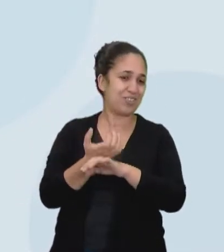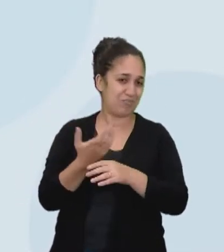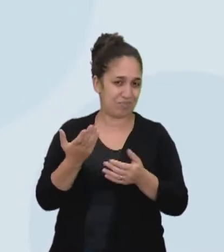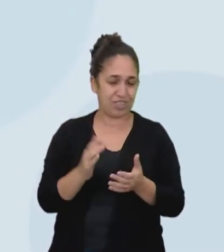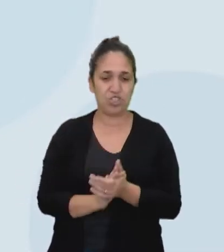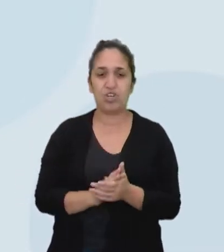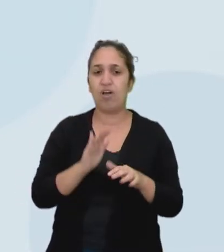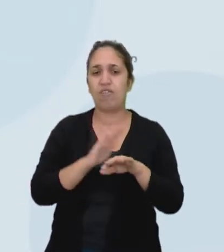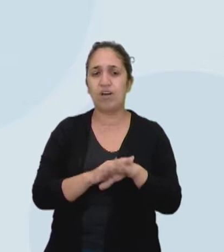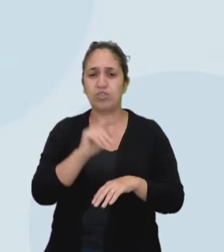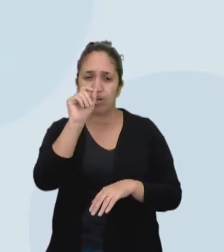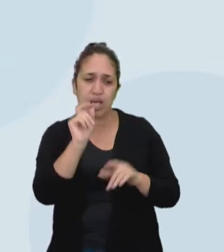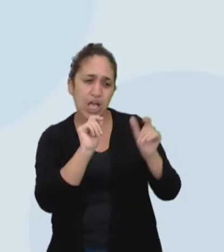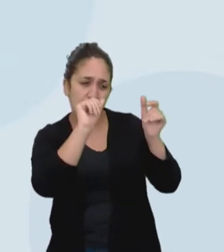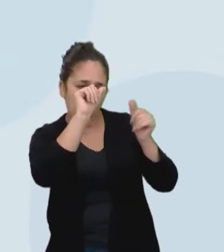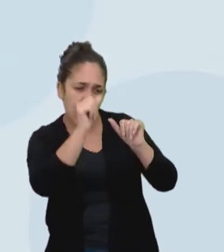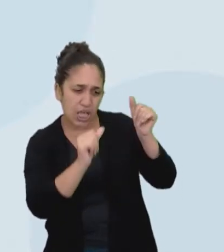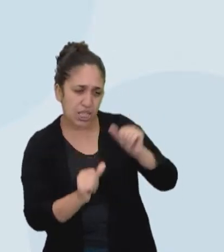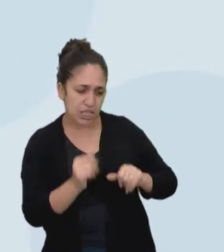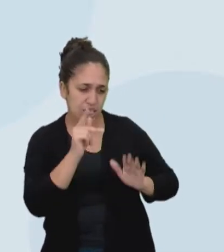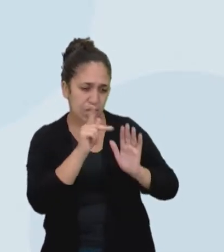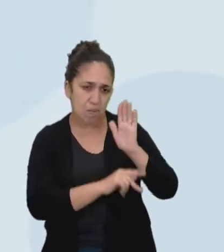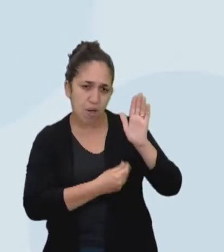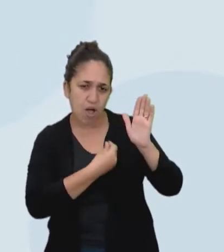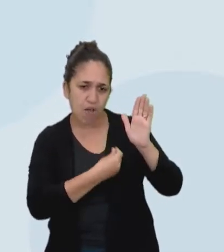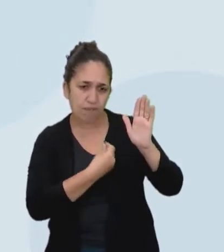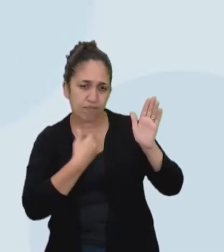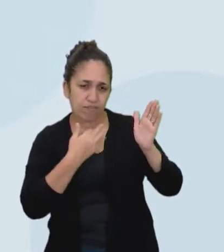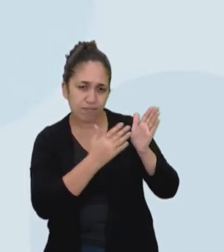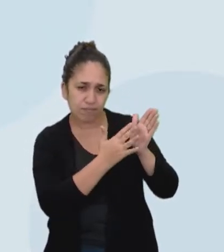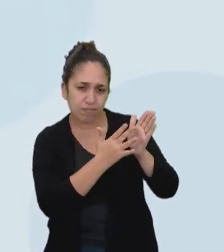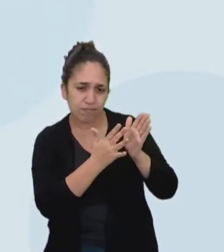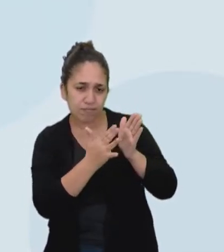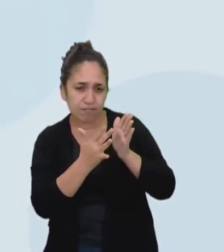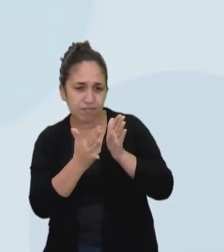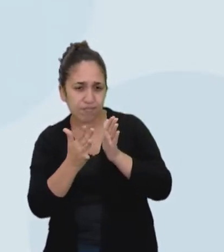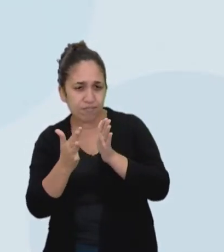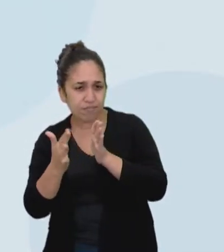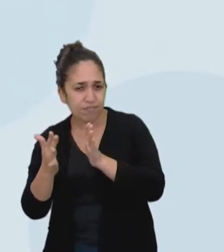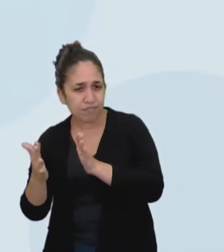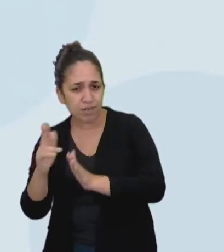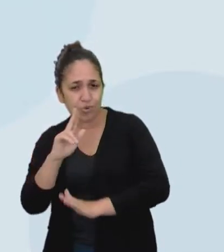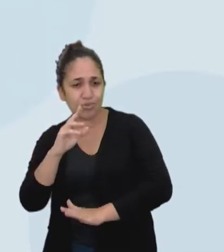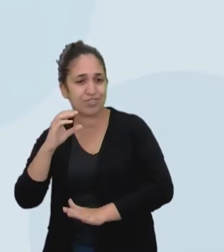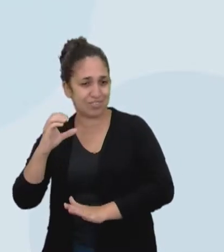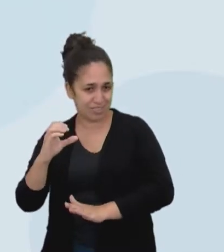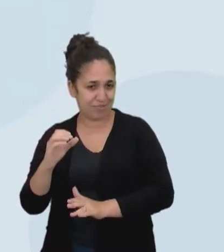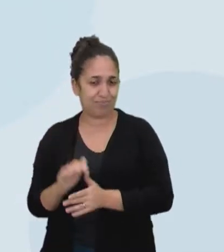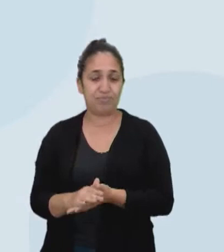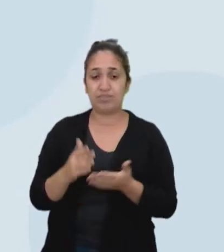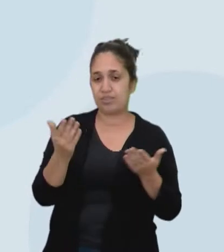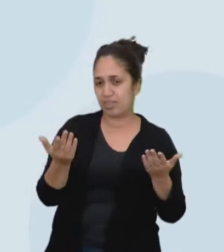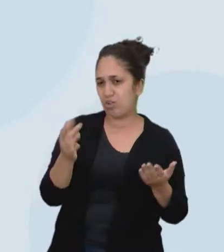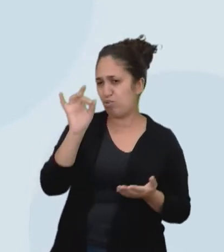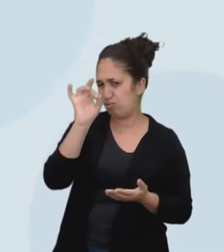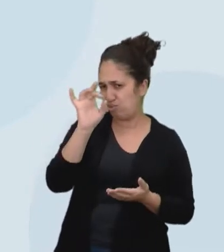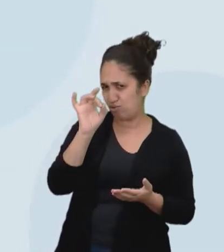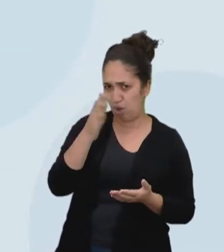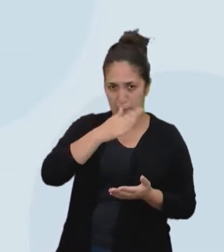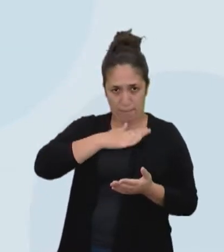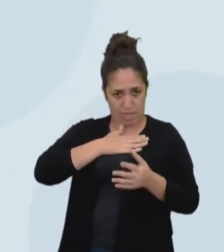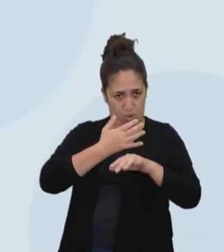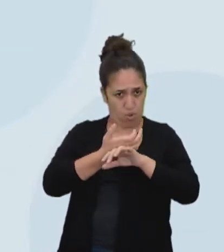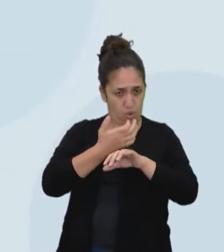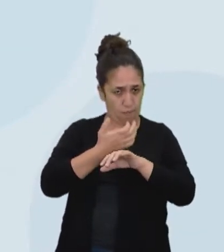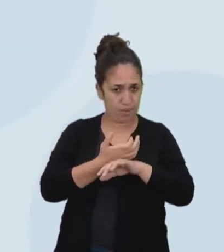Realize uma análise de seus projetos de vida a partir do que foi vivenciado ao longo de toda a unidade curricular. Então não é só do meu componente